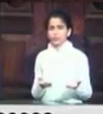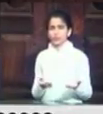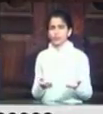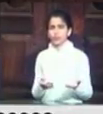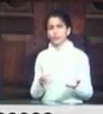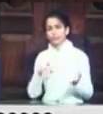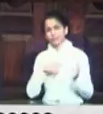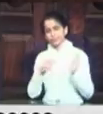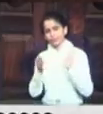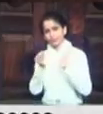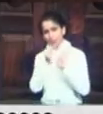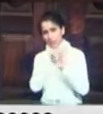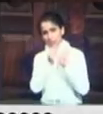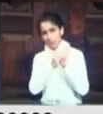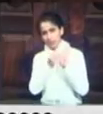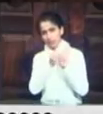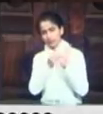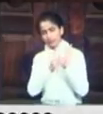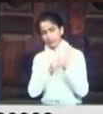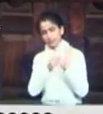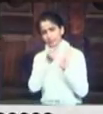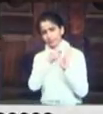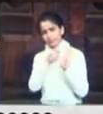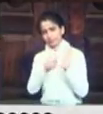recebeu emendas e vai